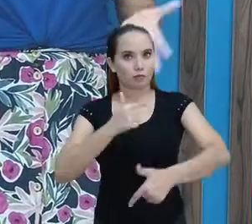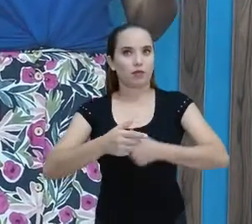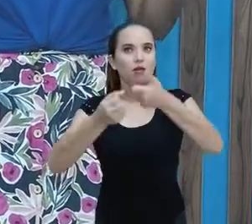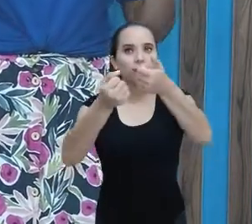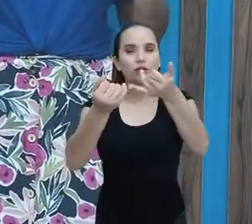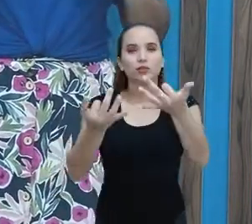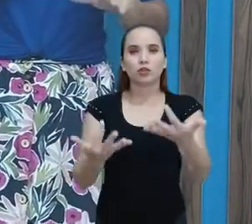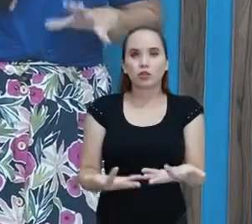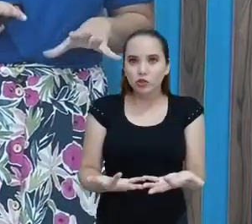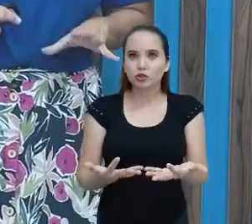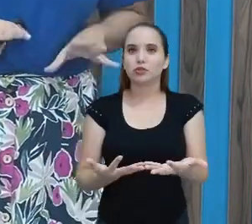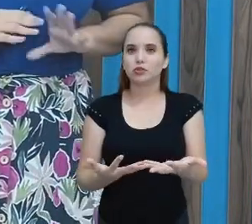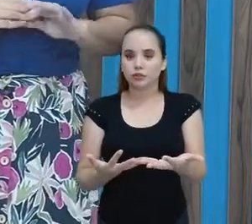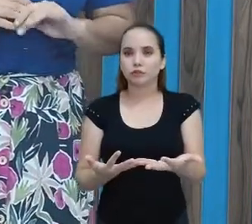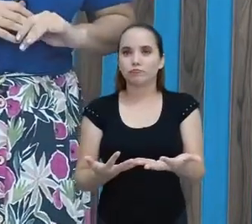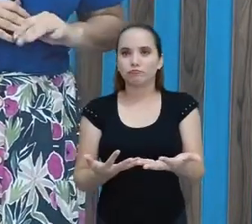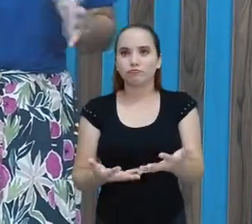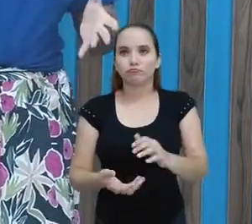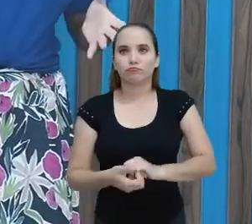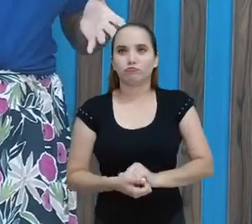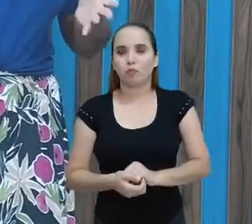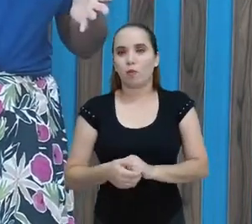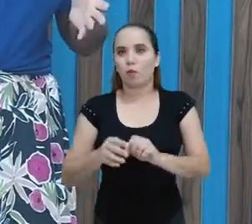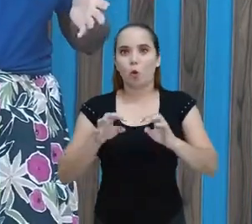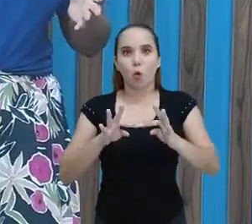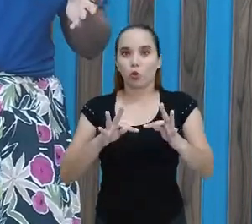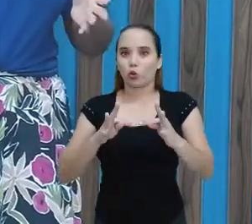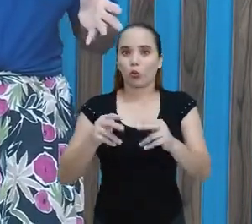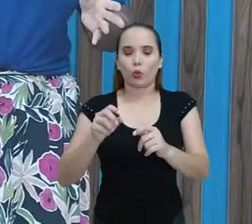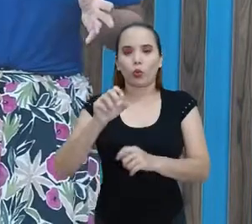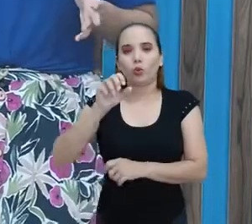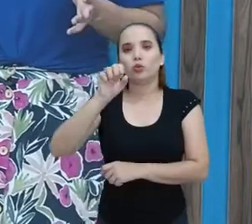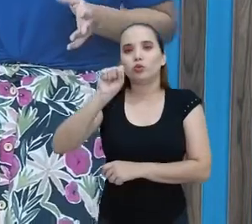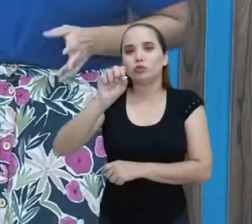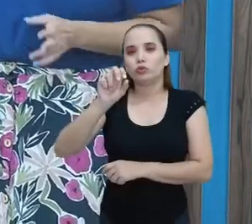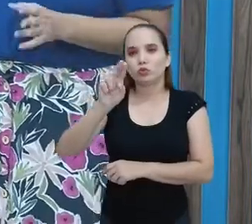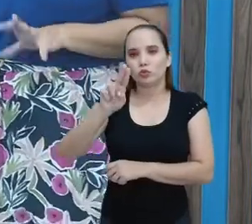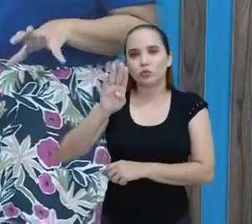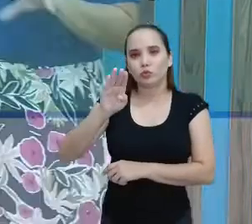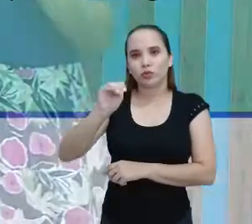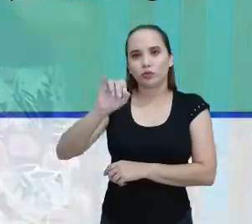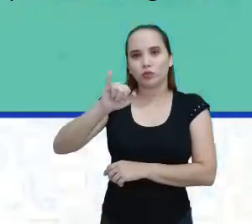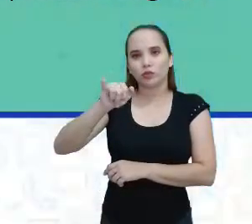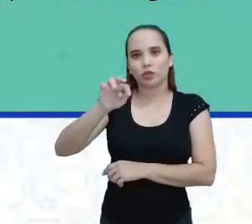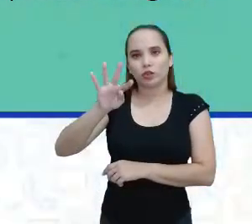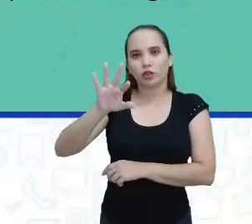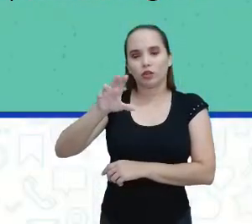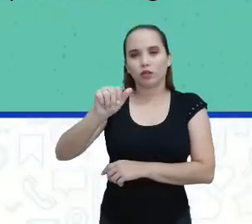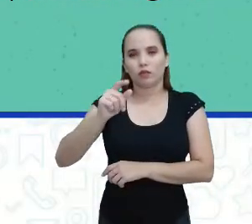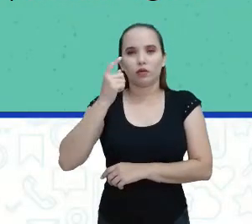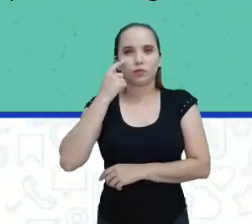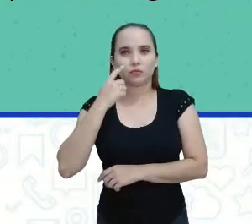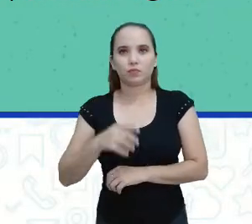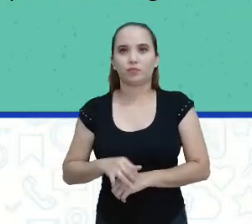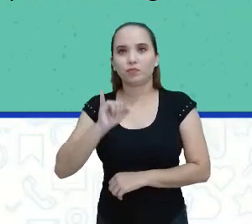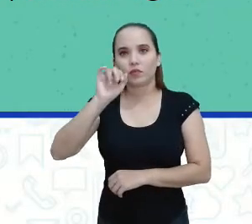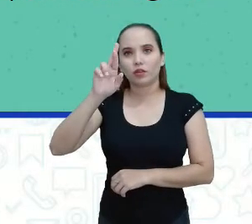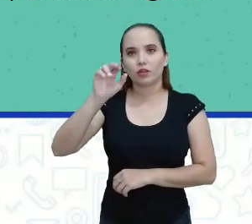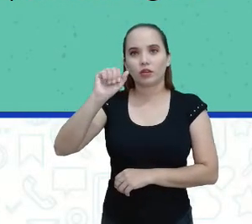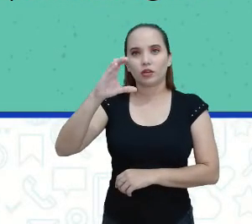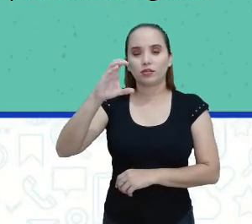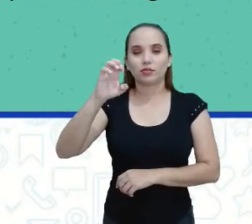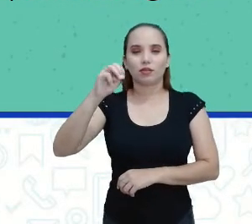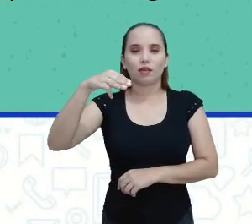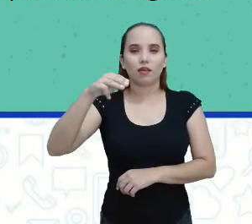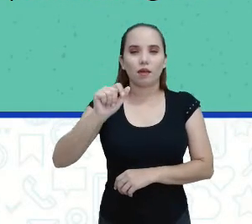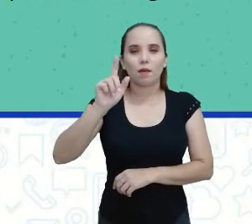descrição absolutamente subjetiva, né? Então vamos ler aqui, ó. Iracema, a virgem dos lábios de